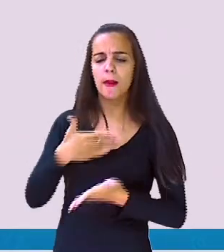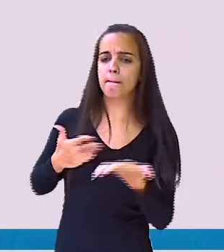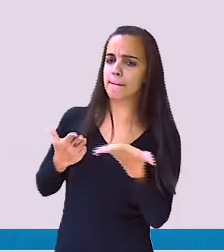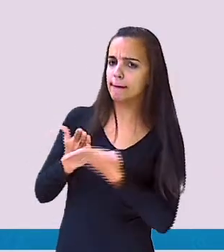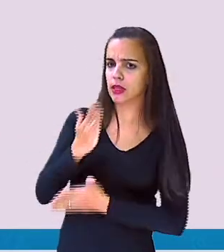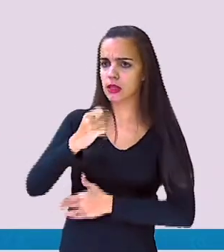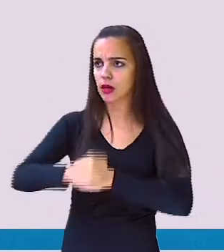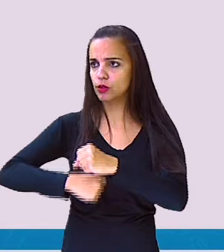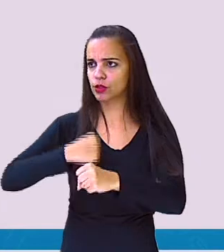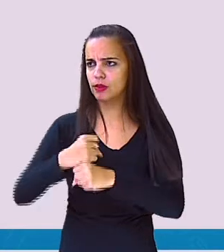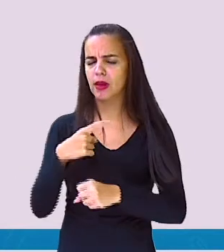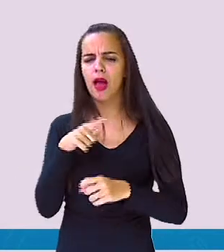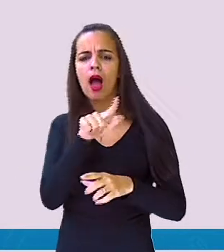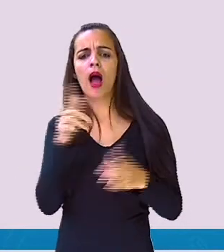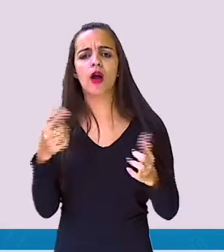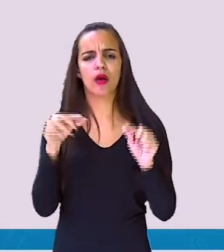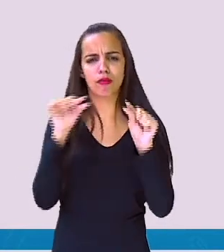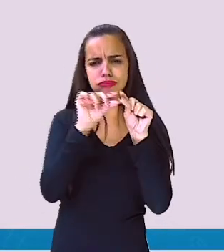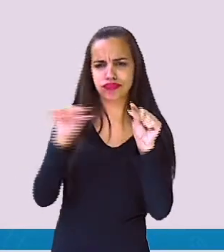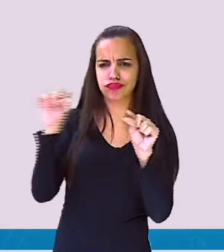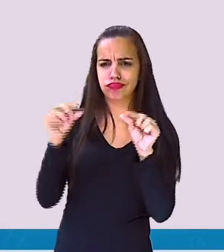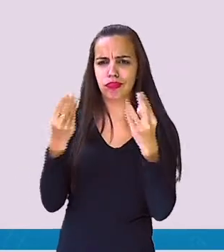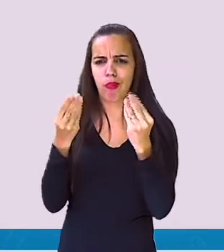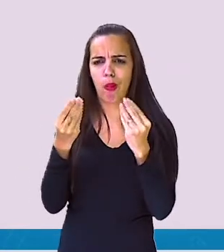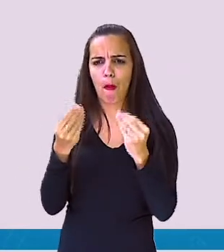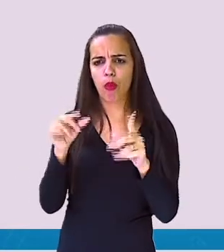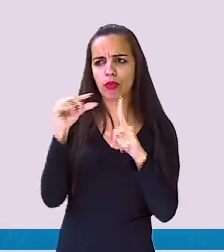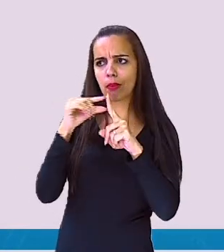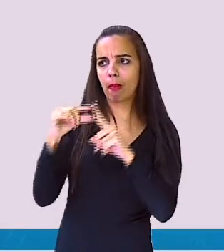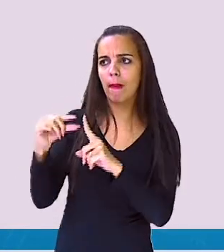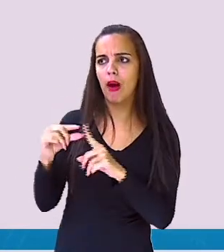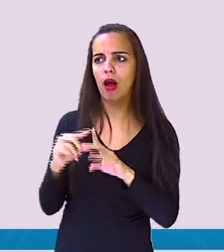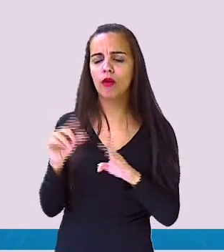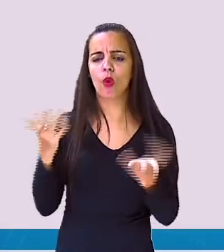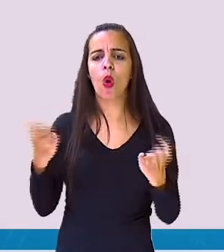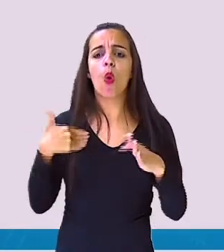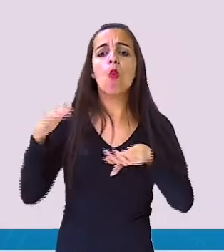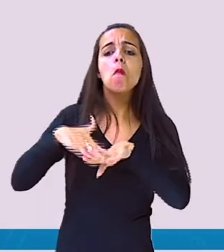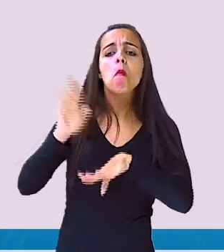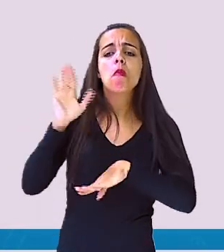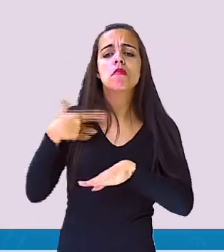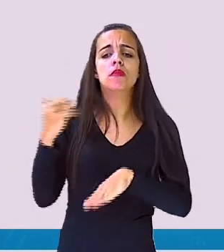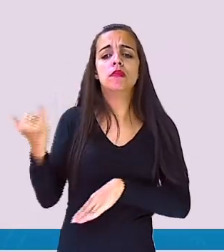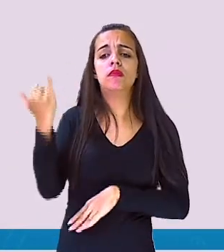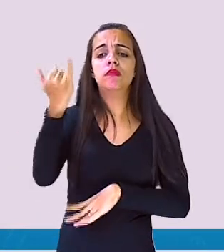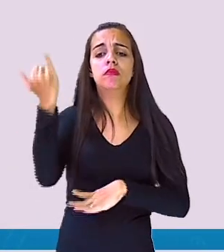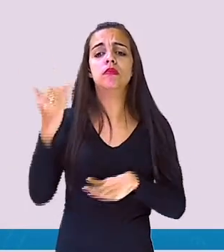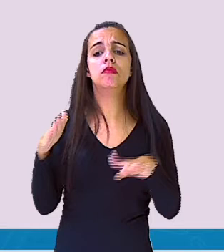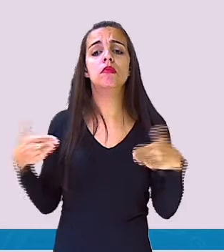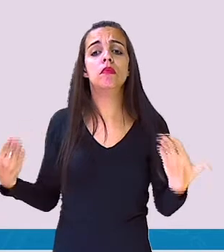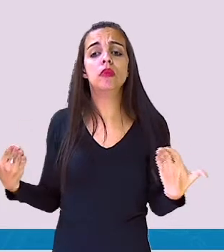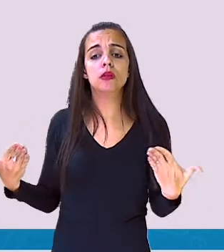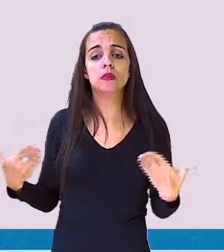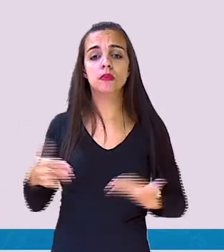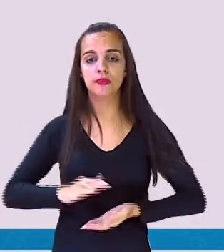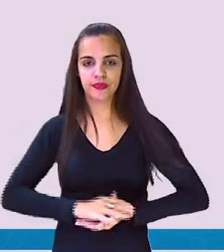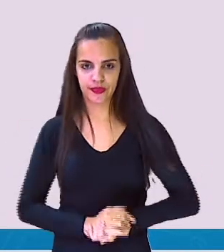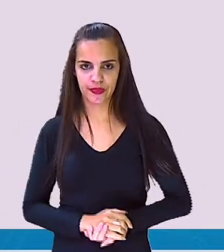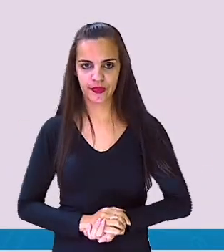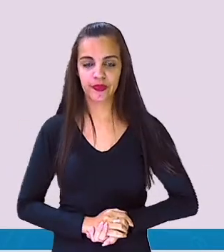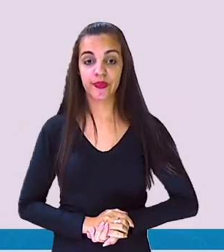palavra que vocês estão vendo, quais são as palavras mais importantes, pessoal?